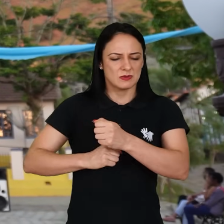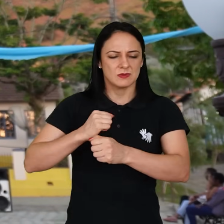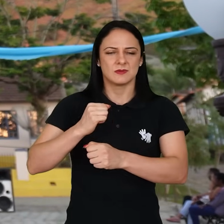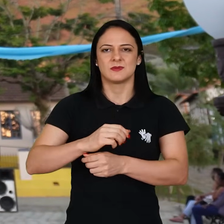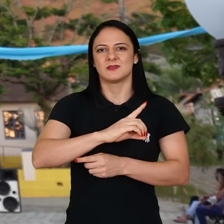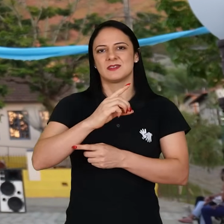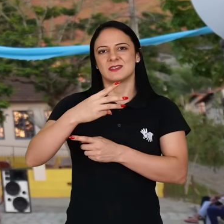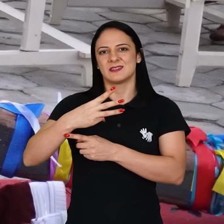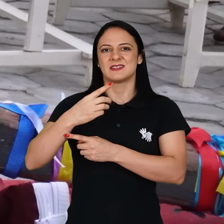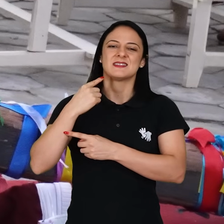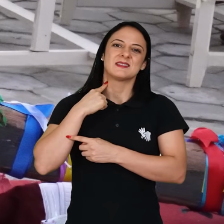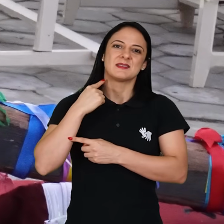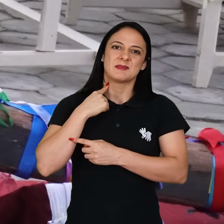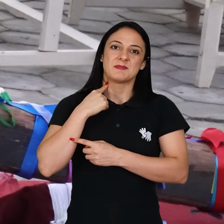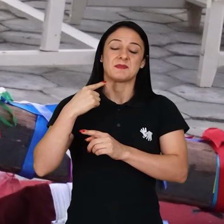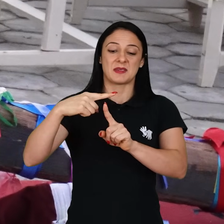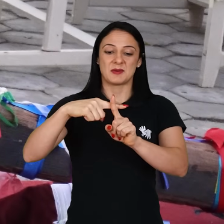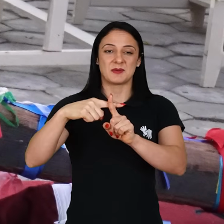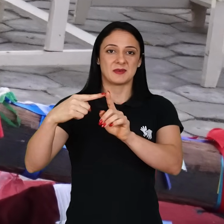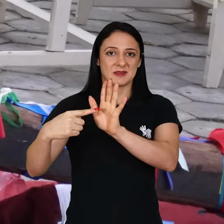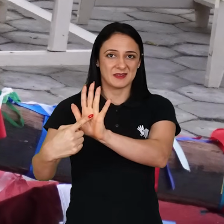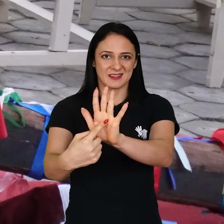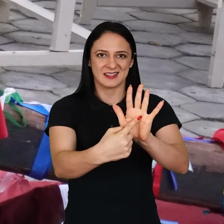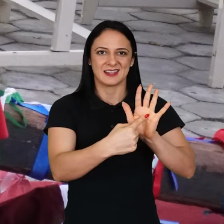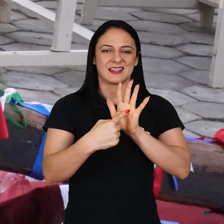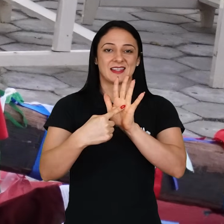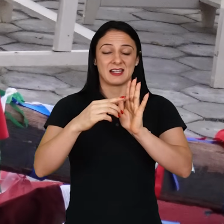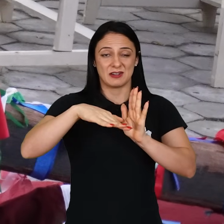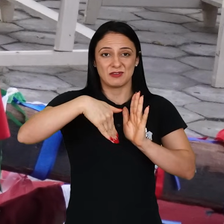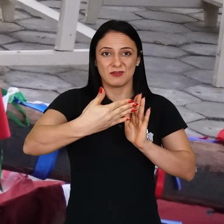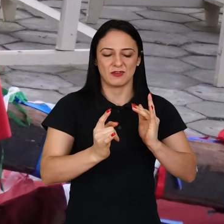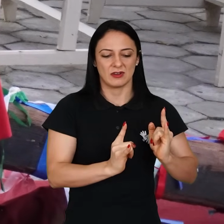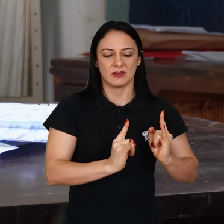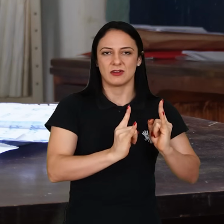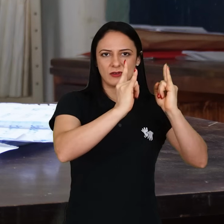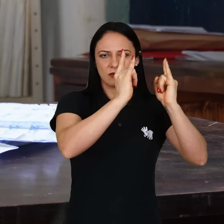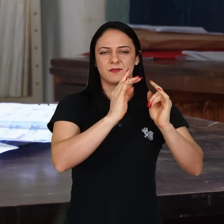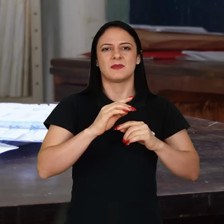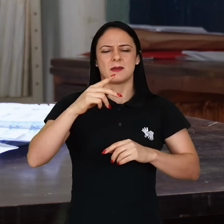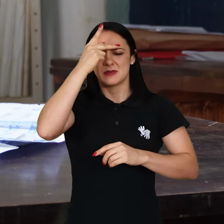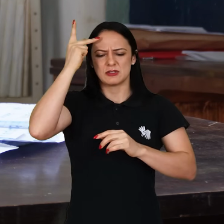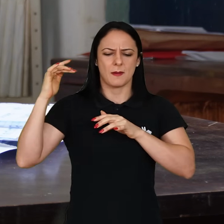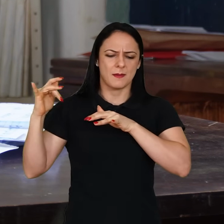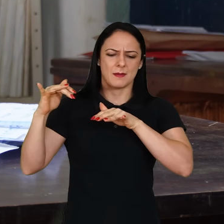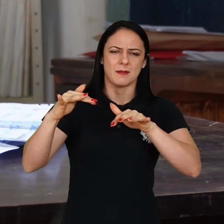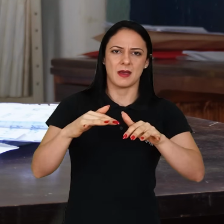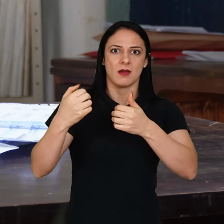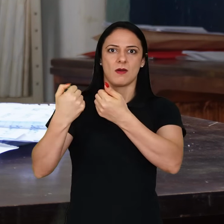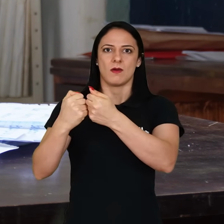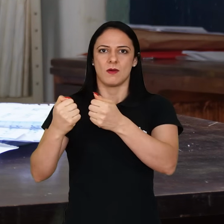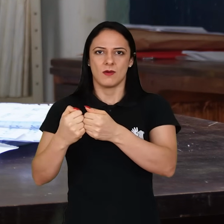Dia 3 de maio, a cruz é exposta do lado de fora da torre e vem pessoas de todos os